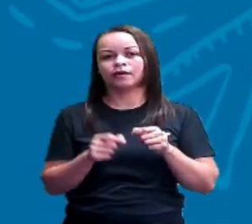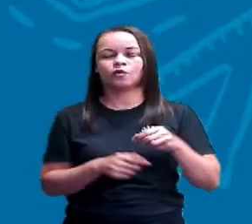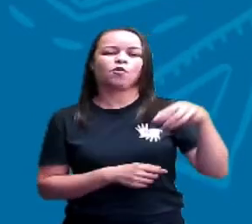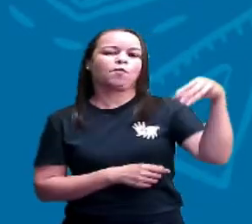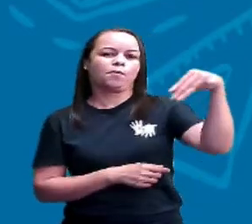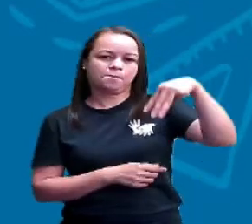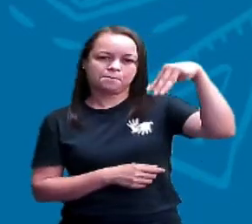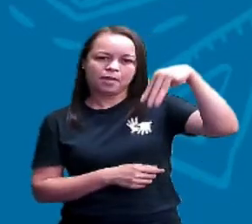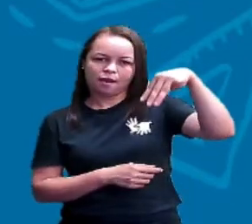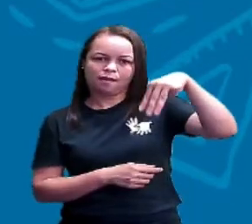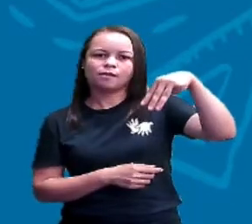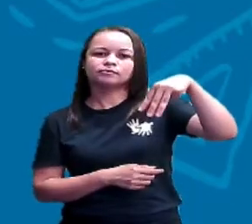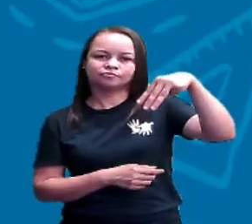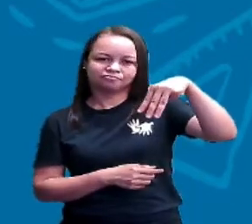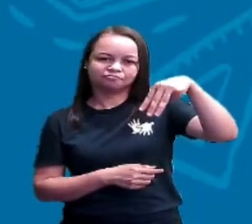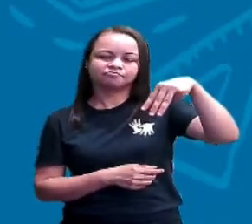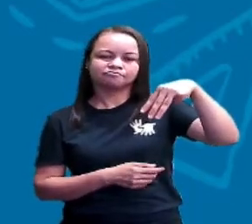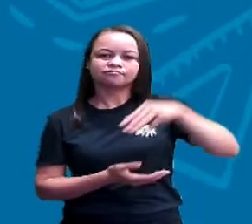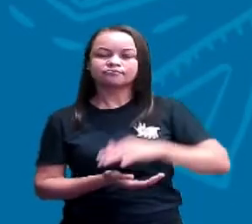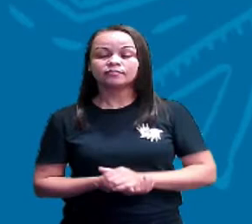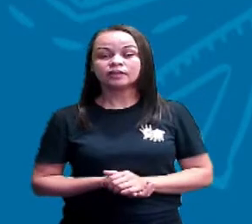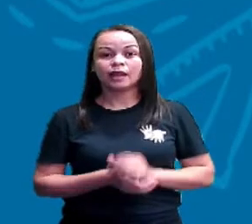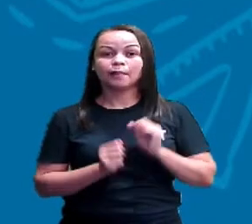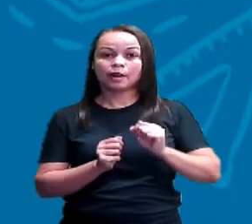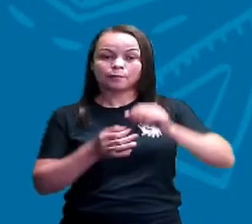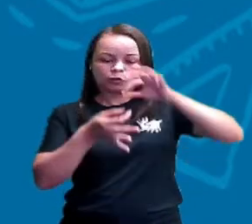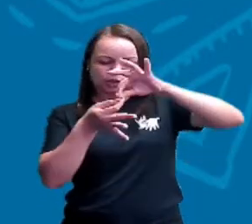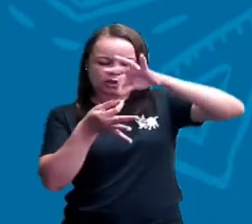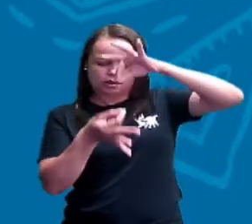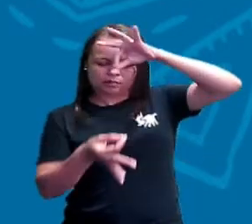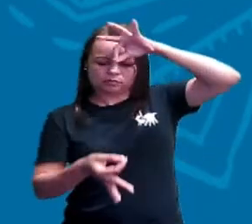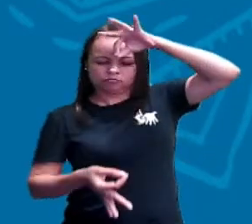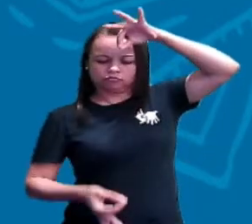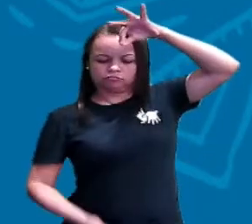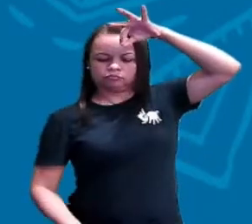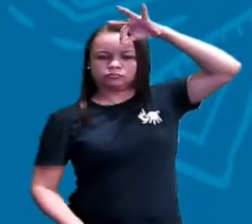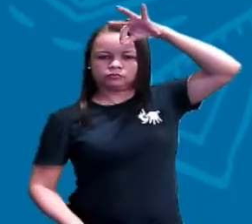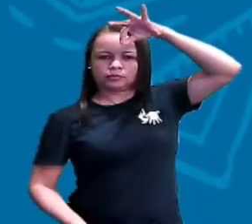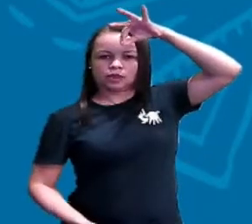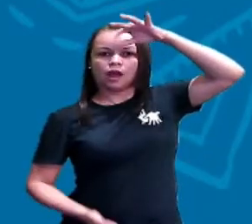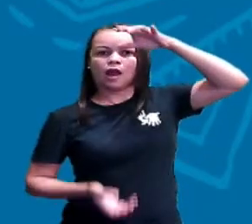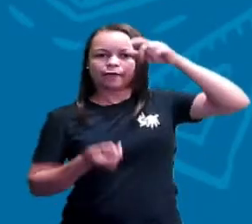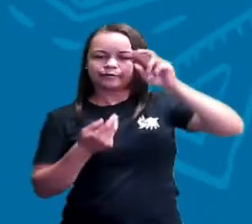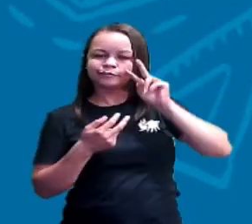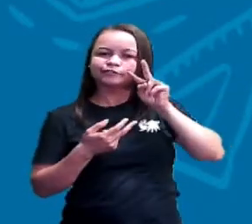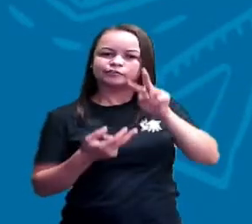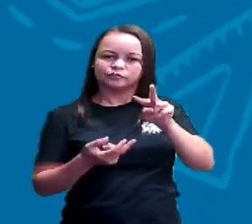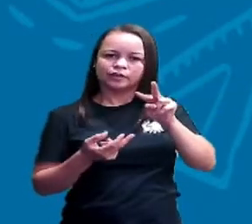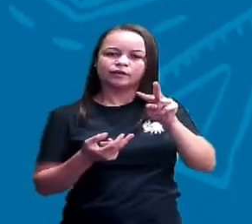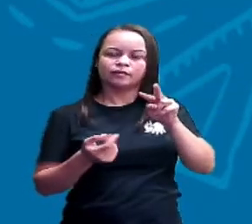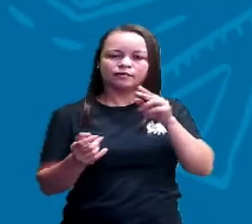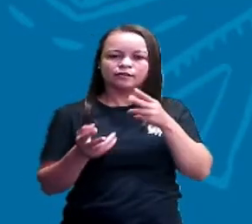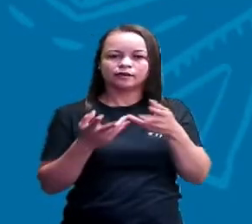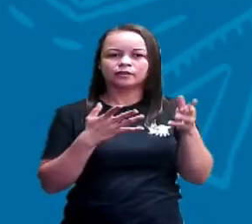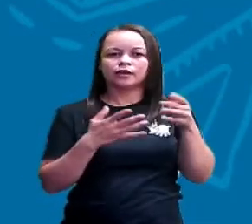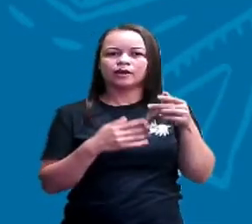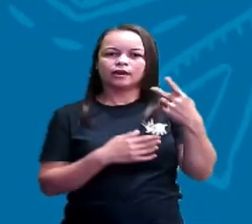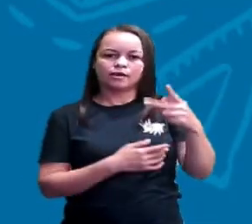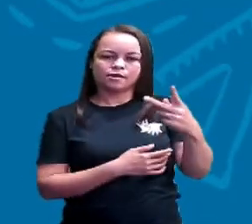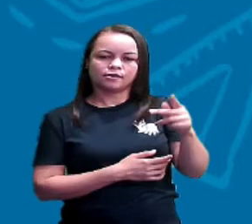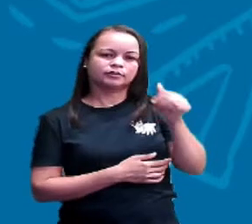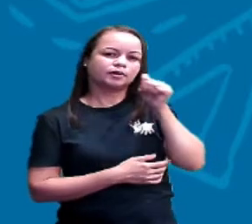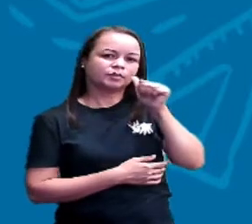o metro. Para a gente fazer a medida, né? Saber quanto mede essa menininha que está aí na